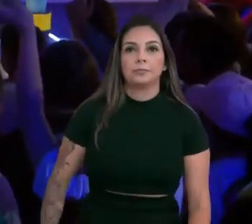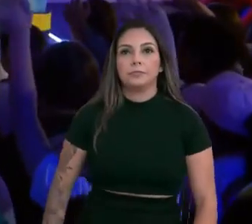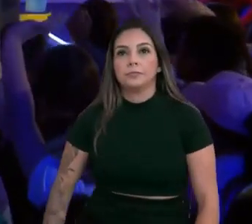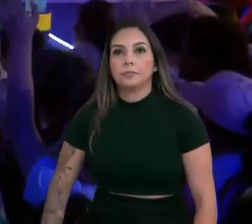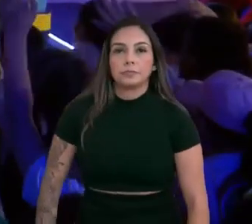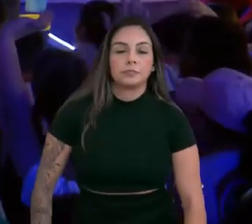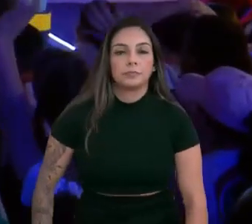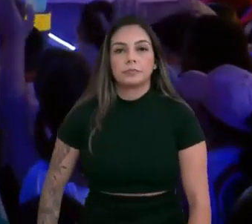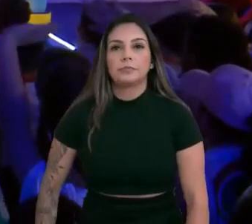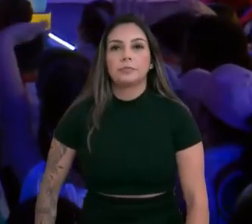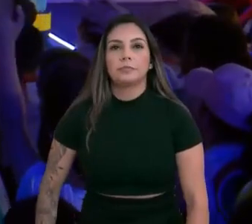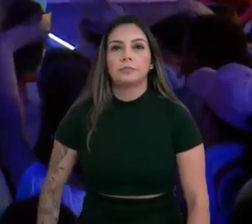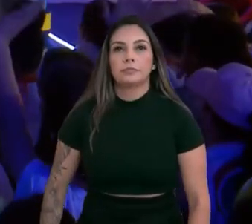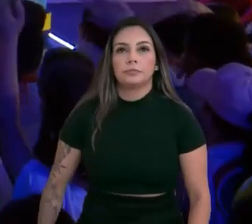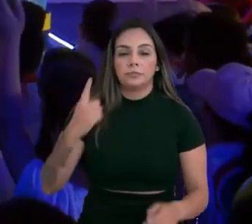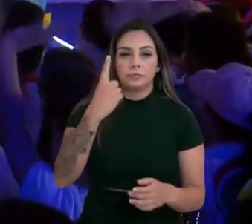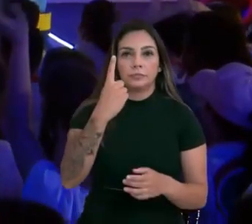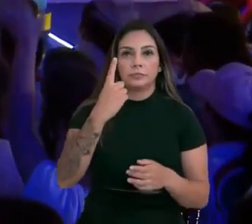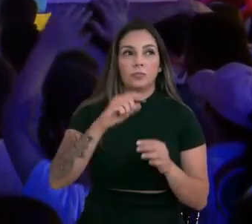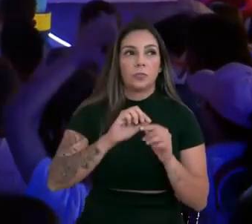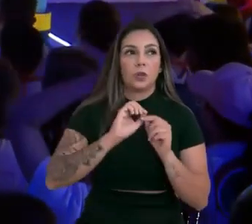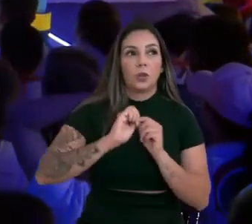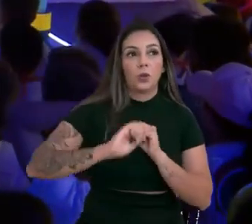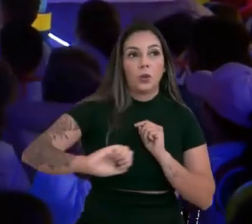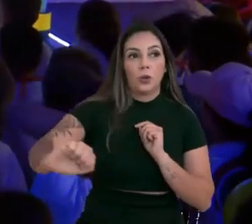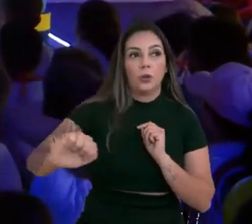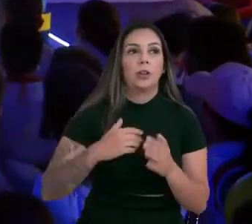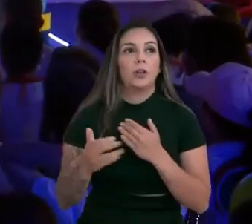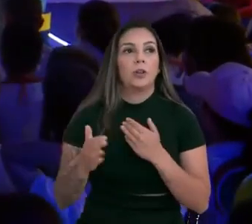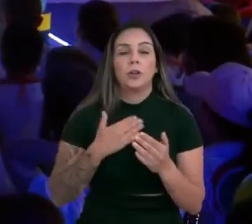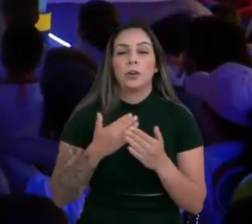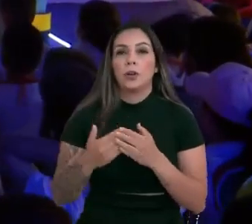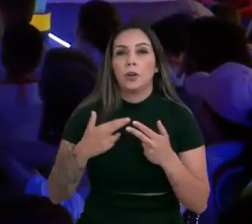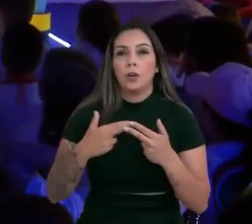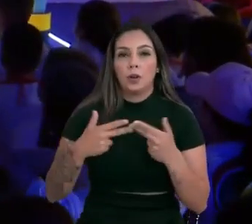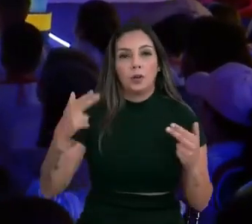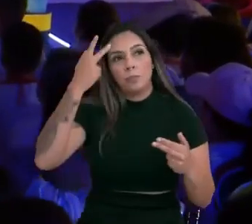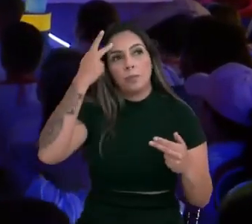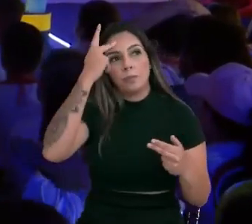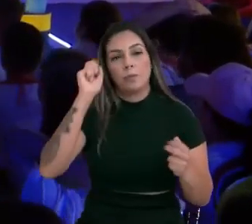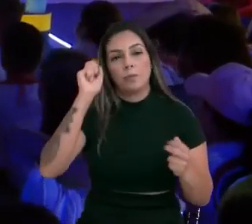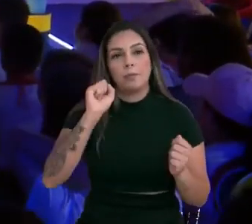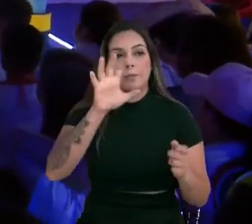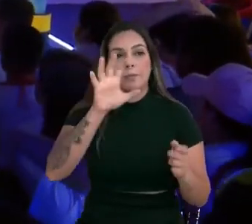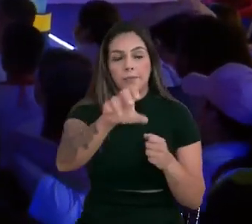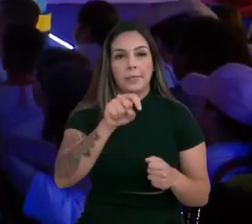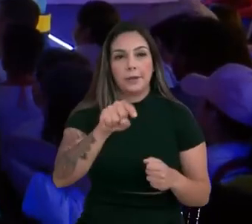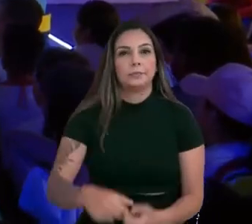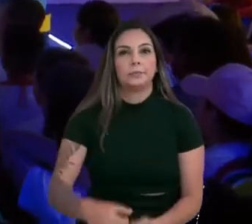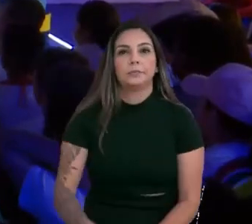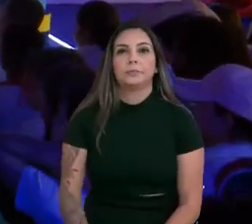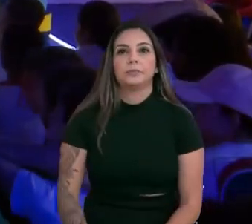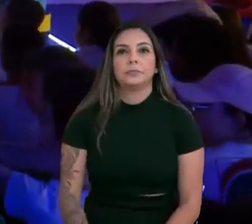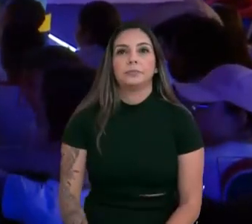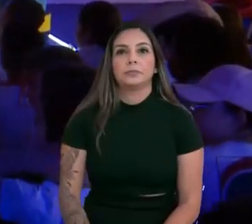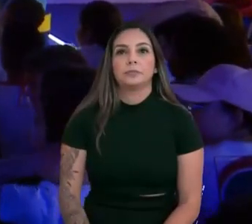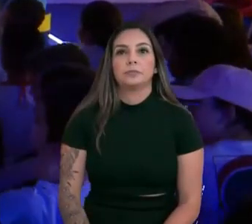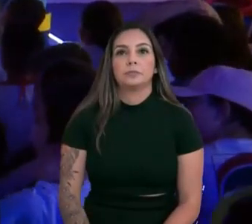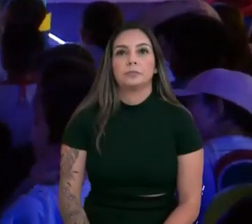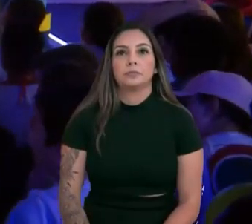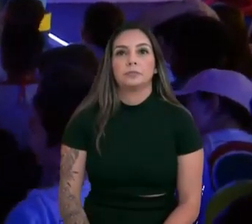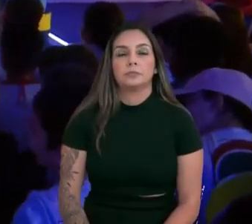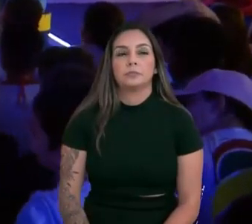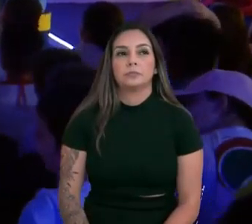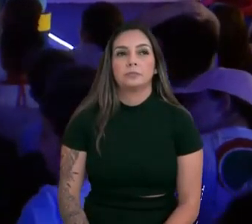Pode ser uma corda, qualquer coisa para a pessoa agarrar. E aí, eu posso